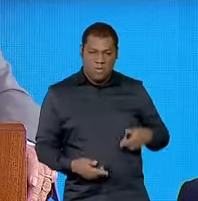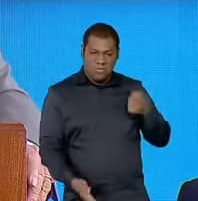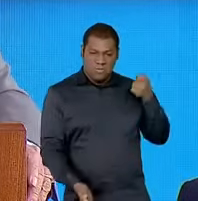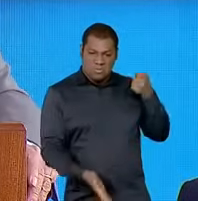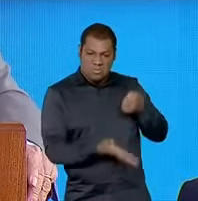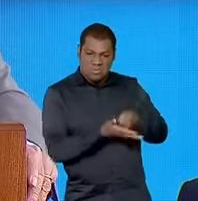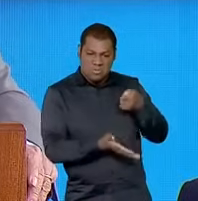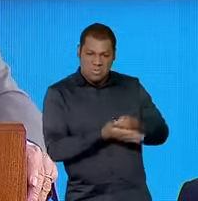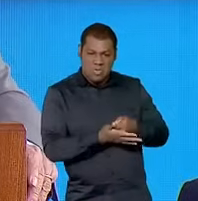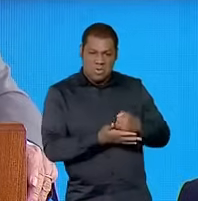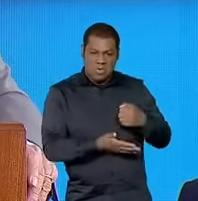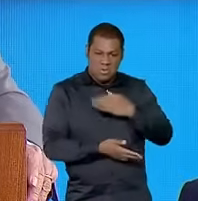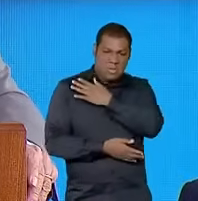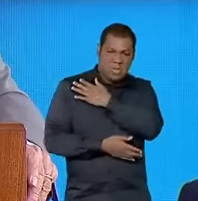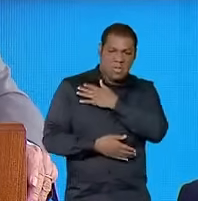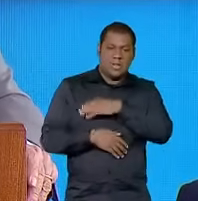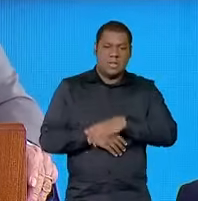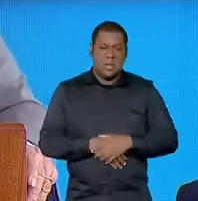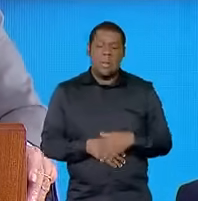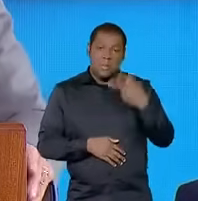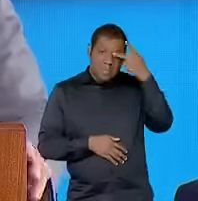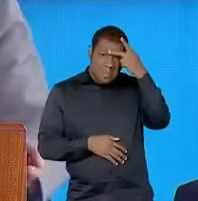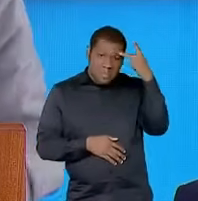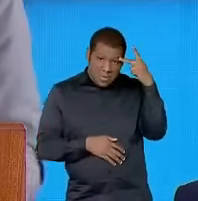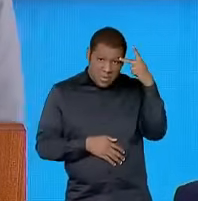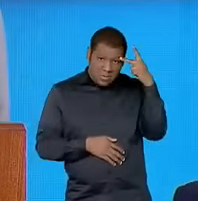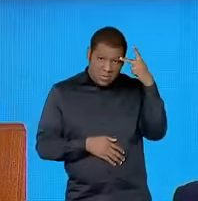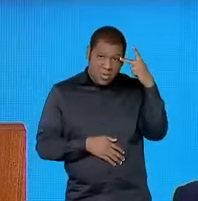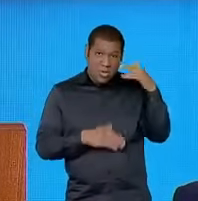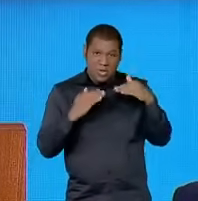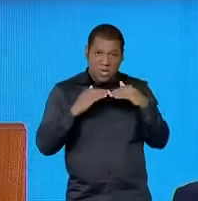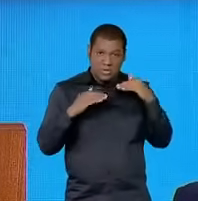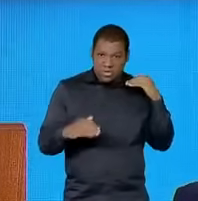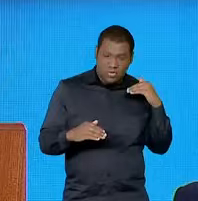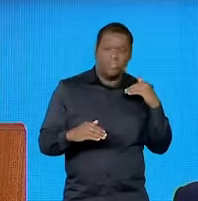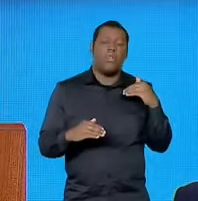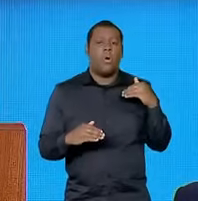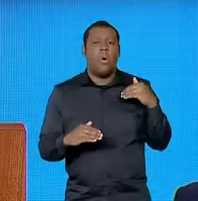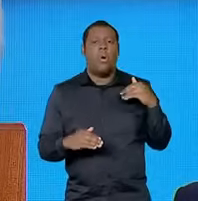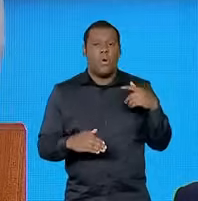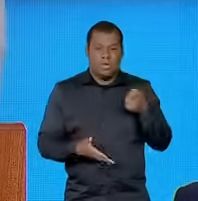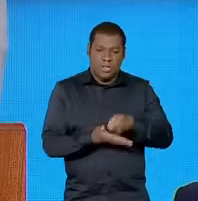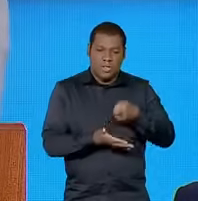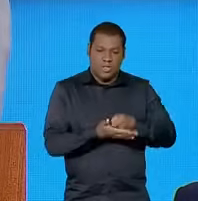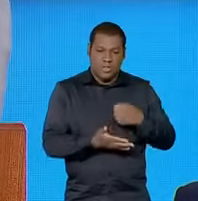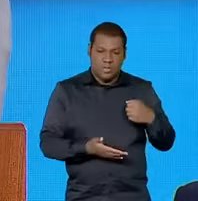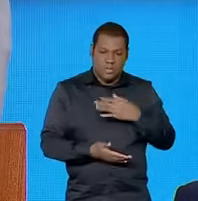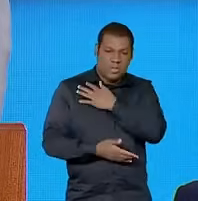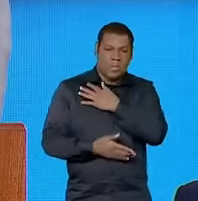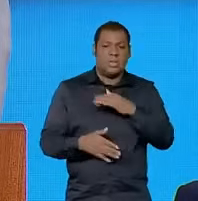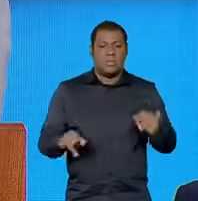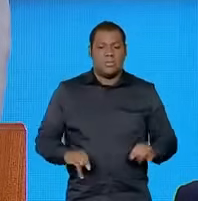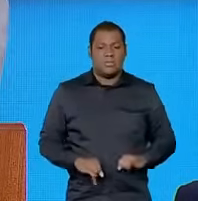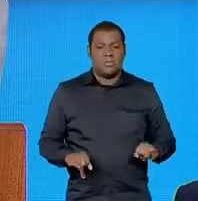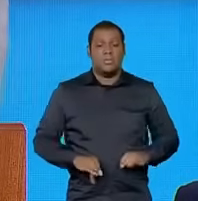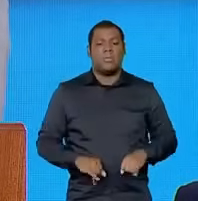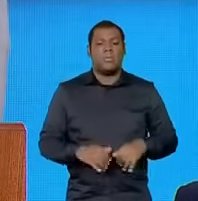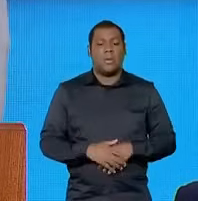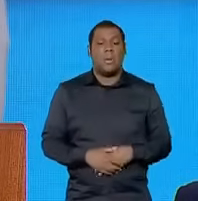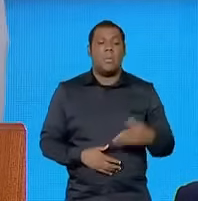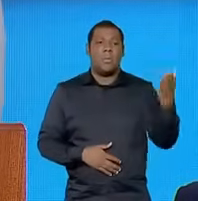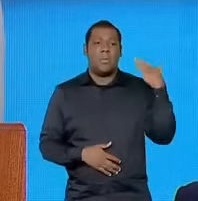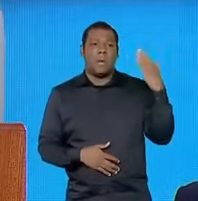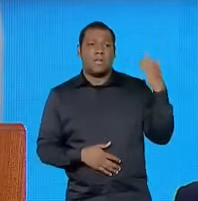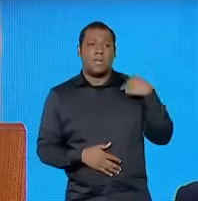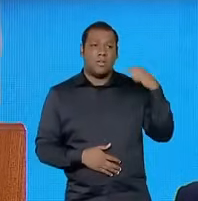com aqueles que lutavam contra o regime militar. Então, eu vivi essa contradição dentro da fábrica. Eu era